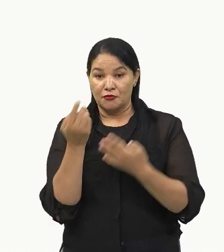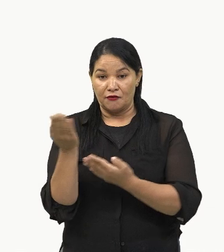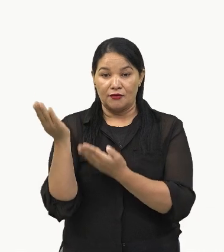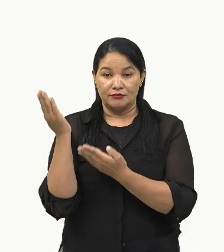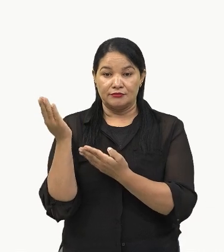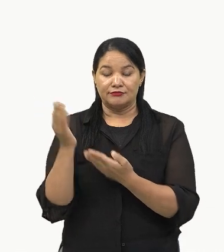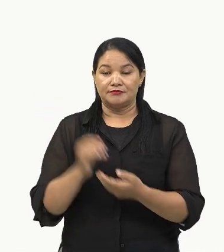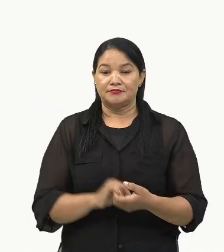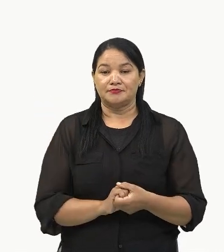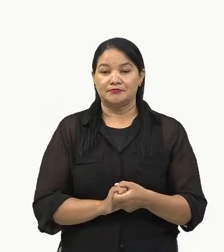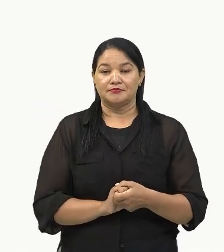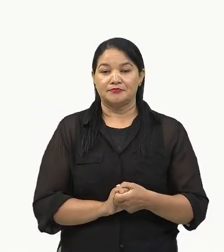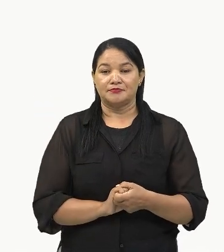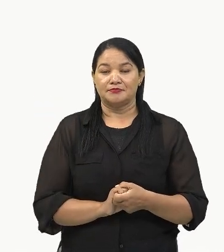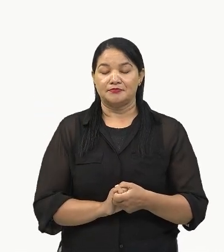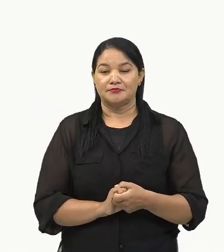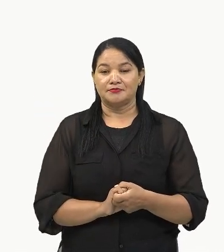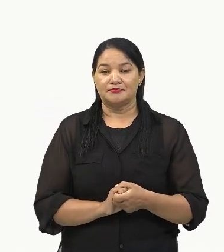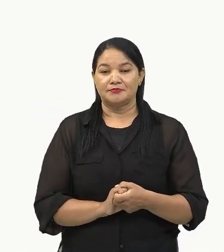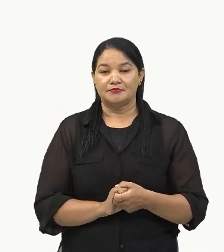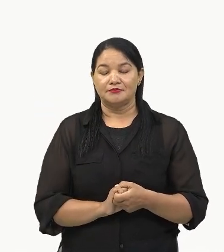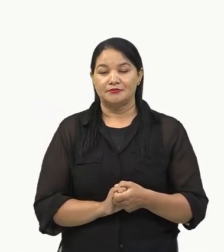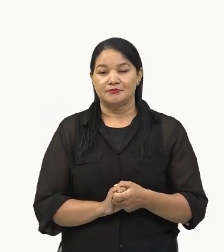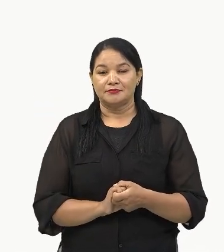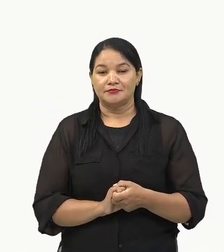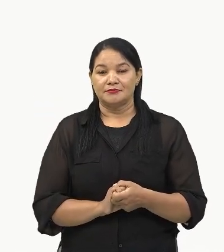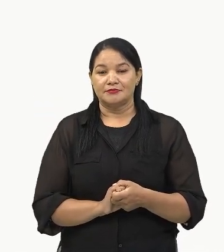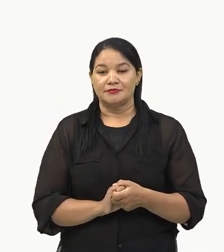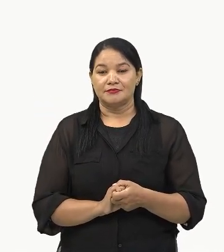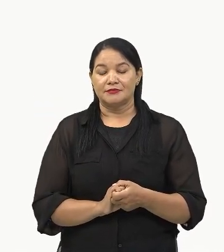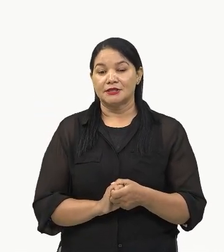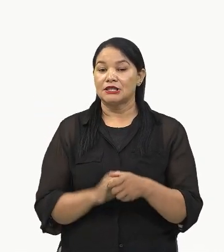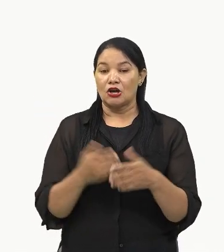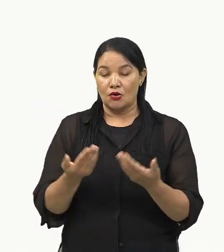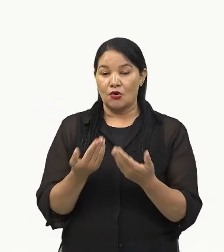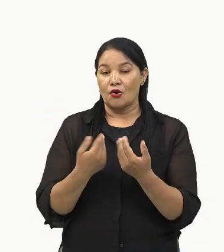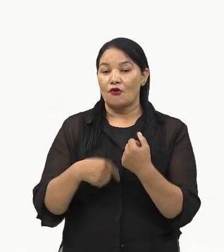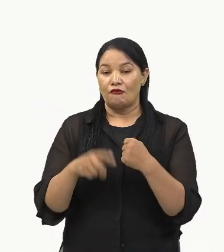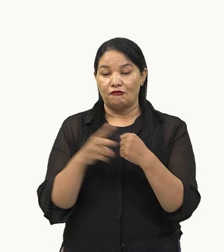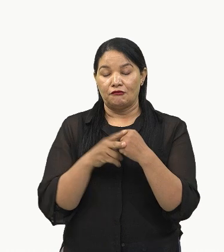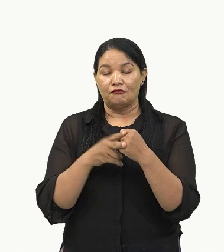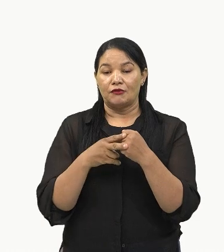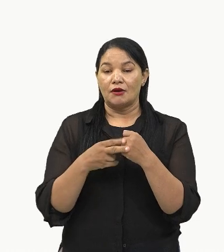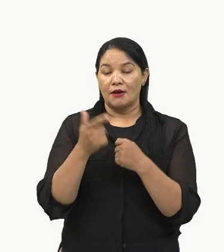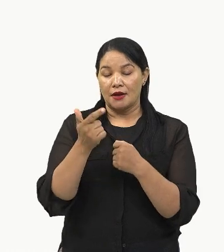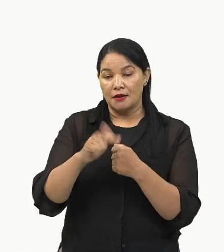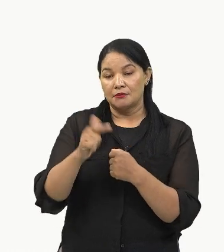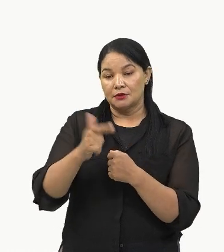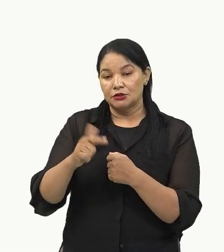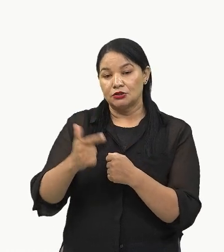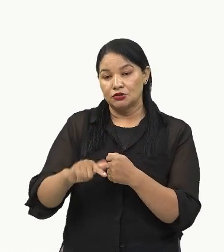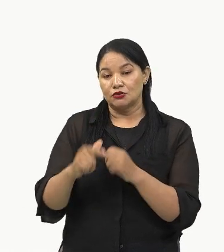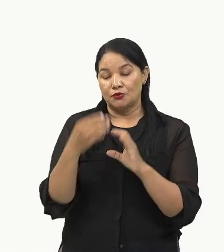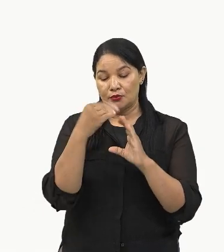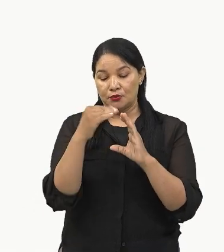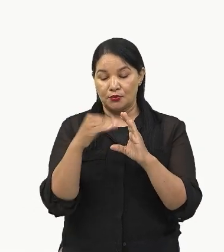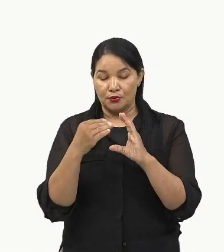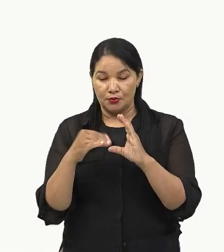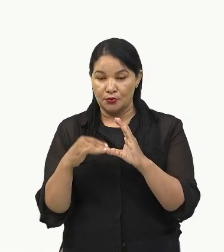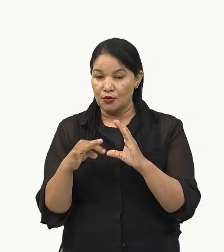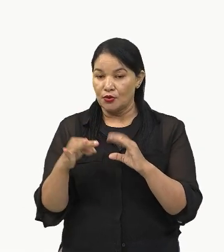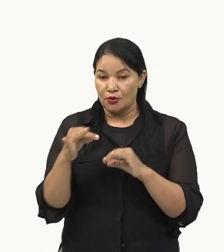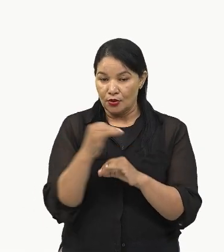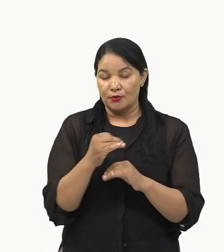impresso, né? O particípio, ele vai repetir. Então, vamos fazer isso, ó. Ele se repete aqui em todas